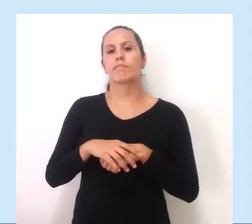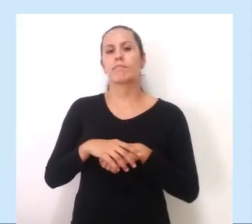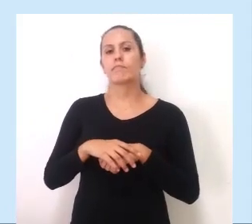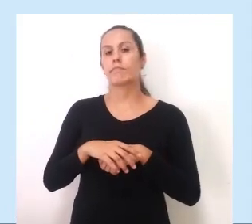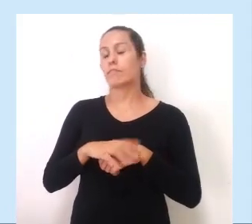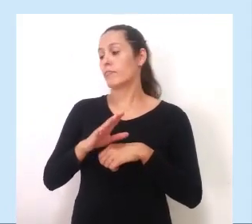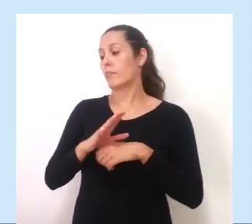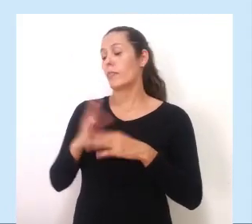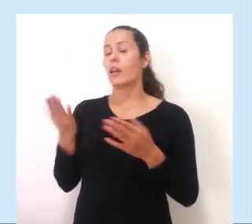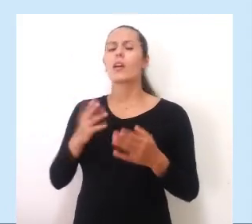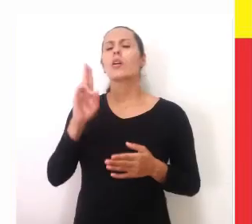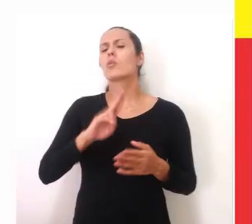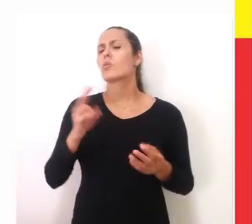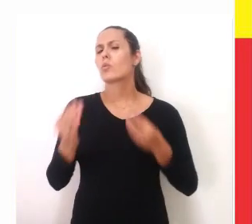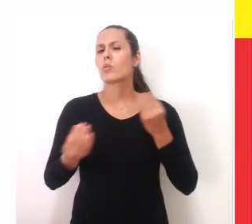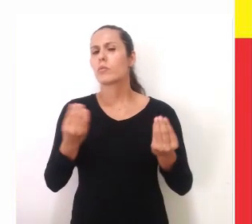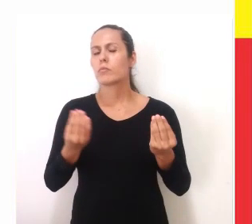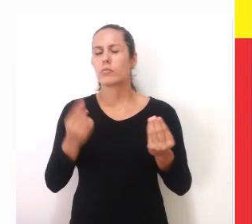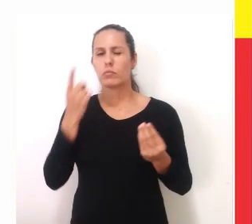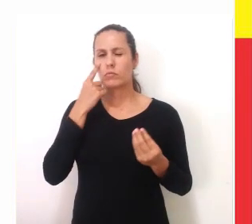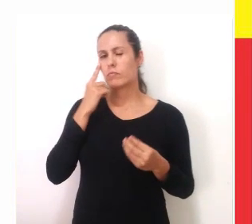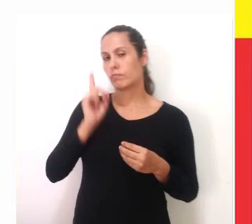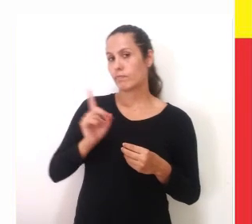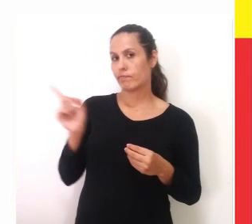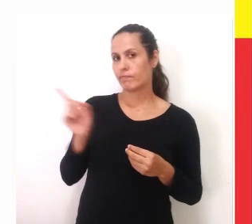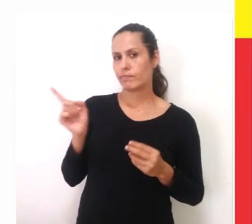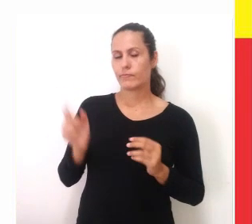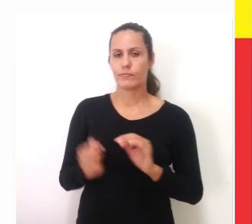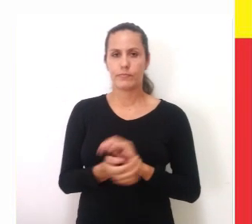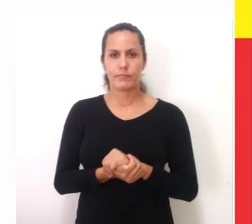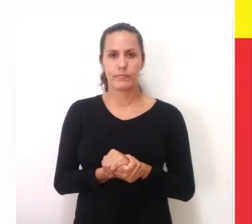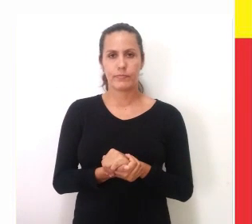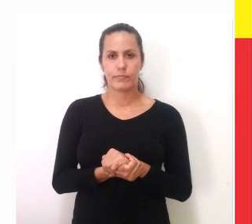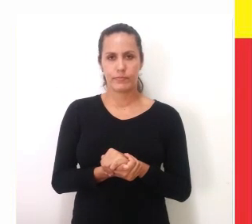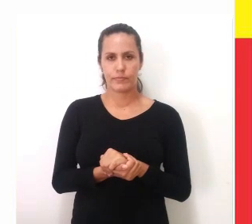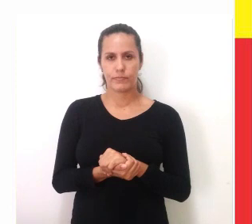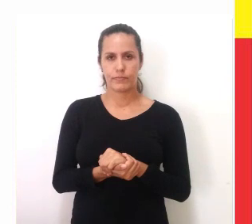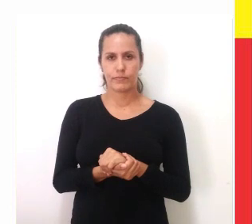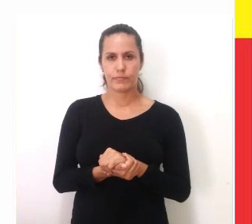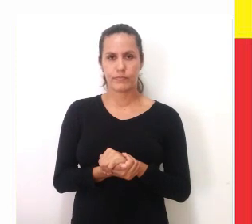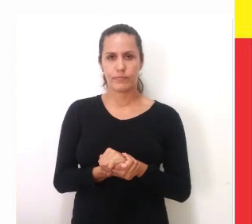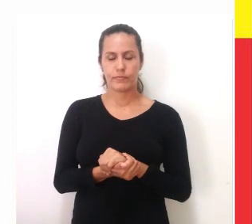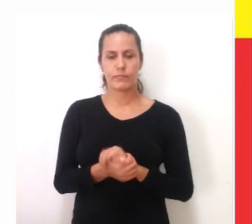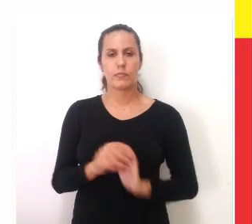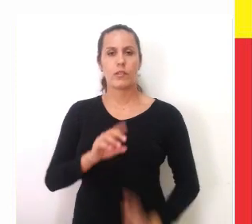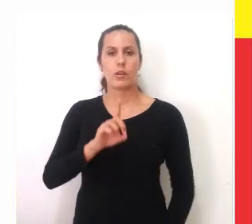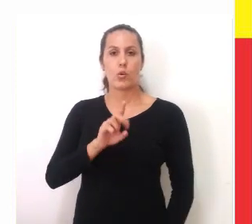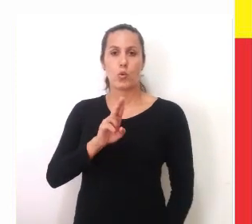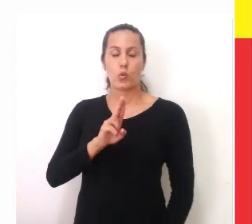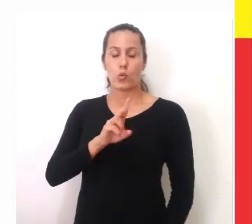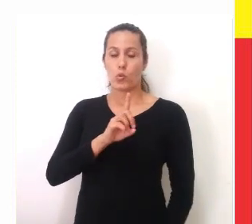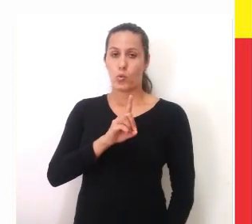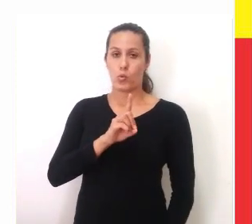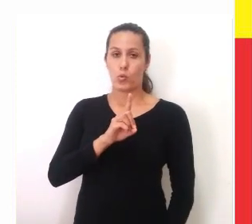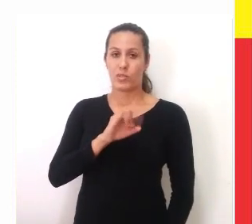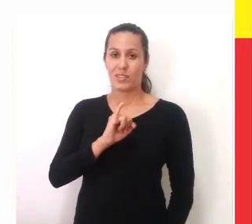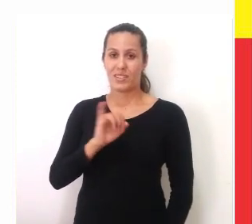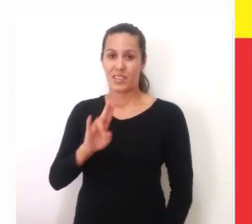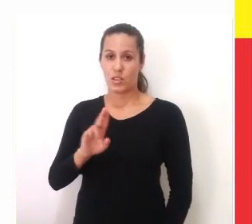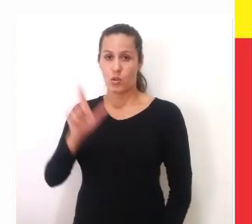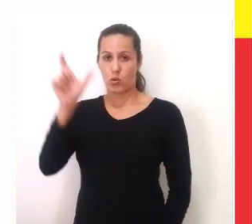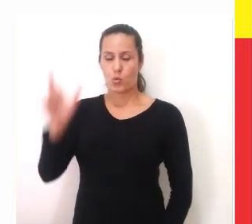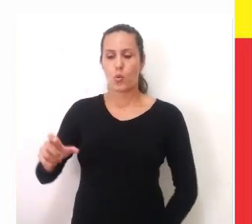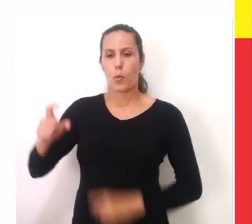vai para utilização. Veja só. Olha, dá uma olhadinha aí. Vamos colocar o DIU,